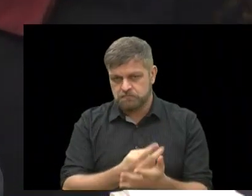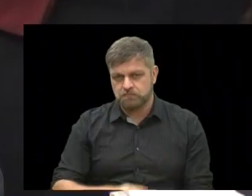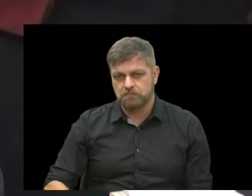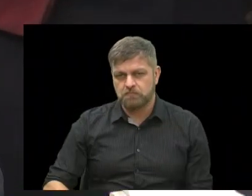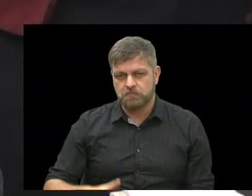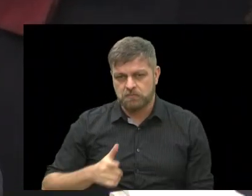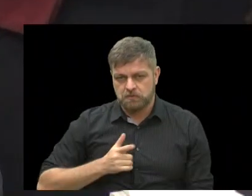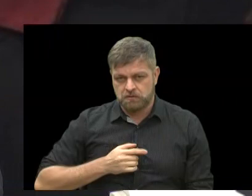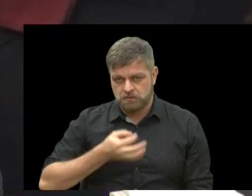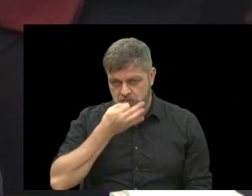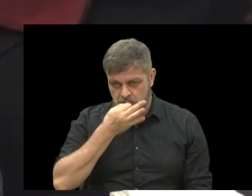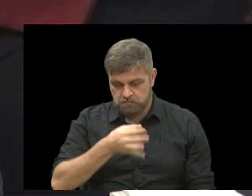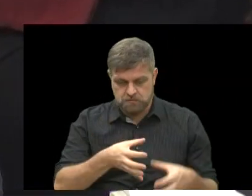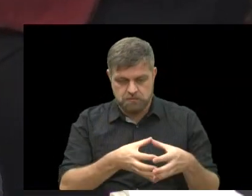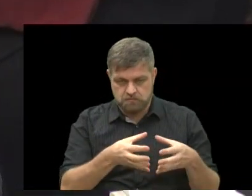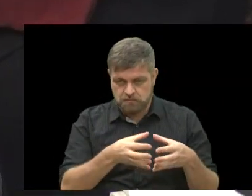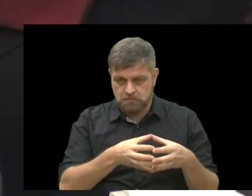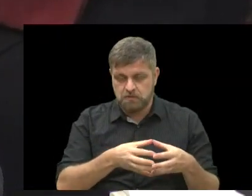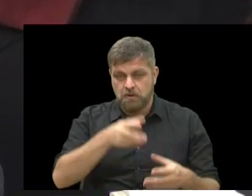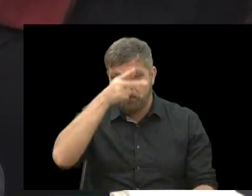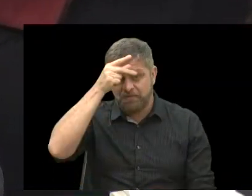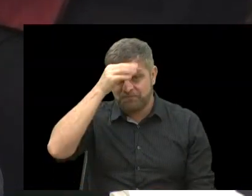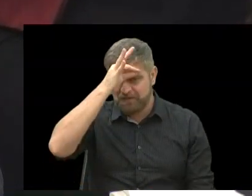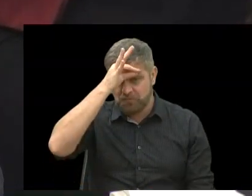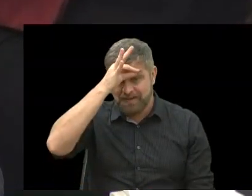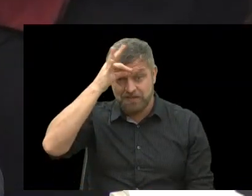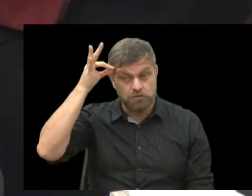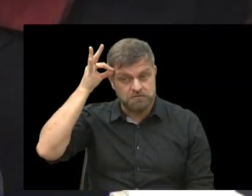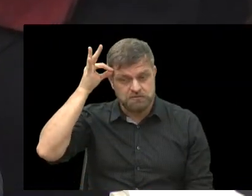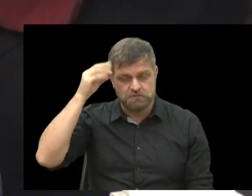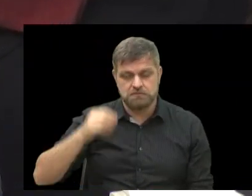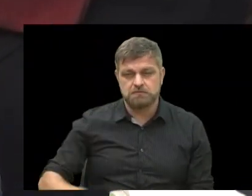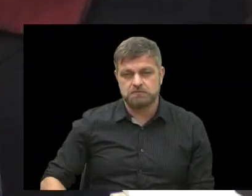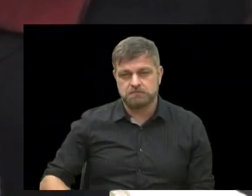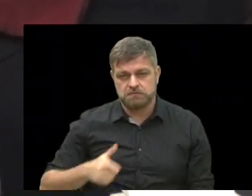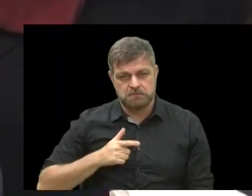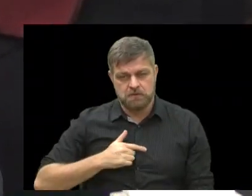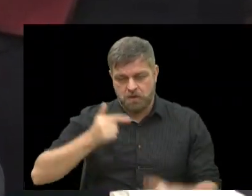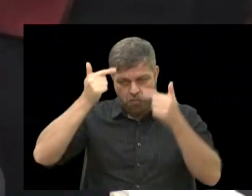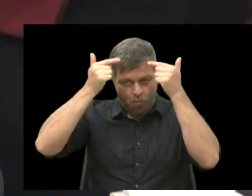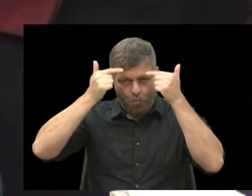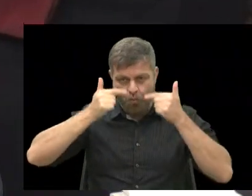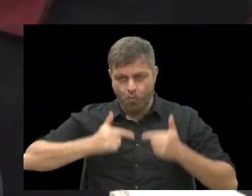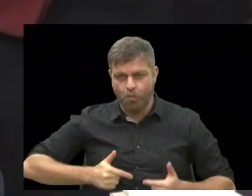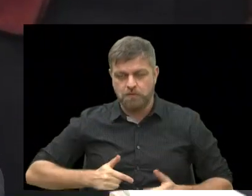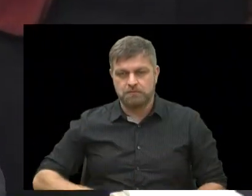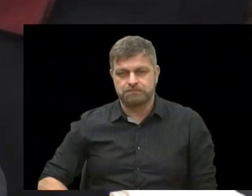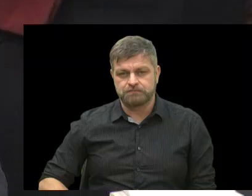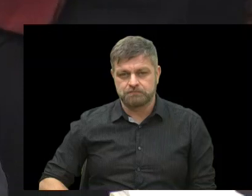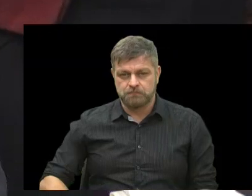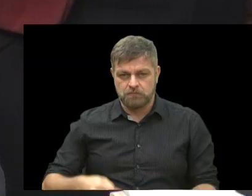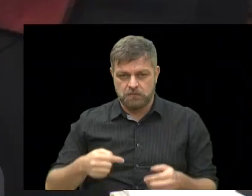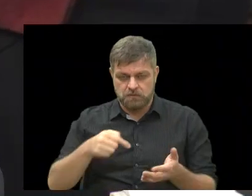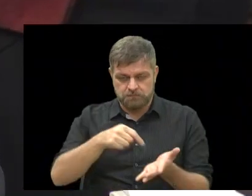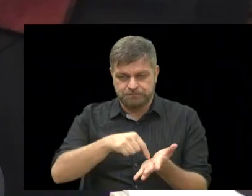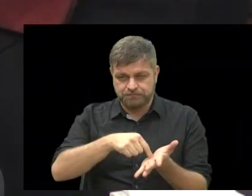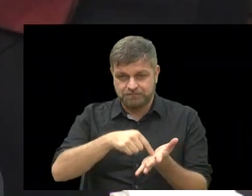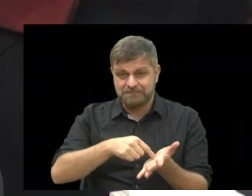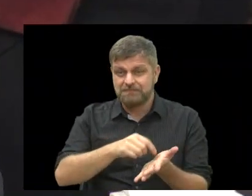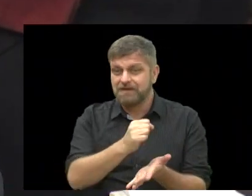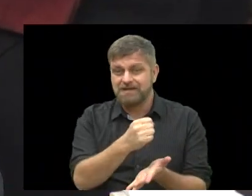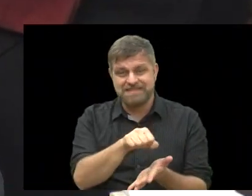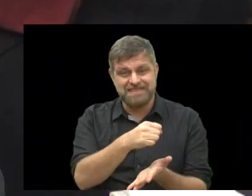acompanham o parecer da comissão processante e que absolve o seu prefeito municipal neste item, votarão